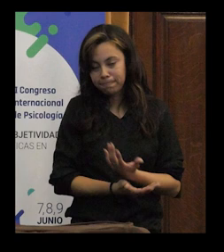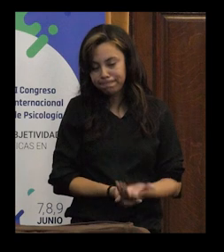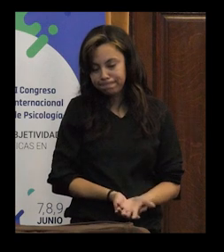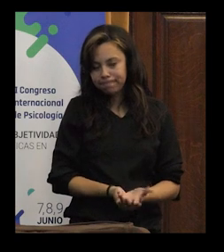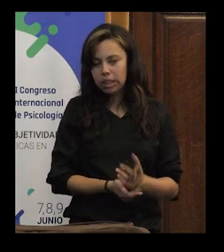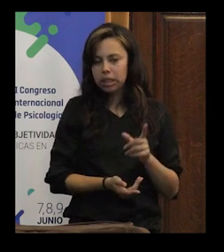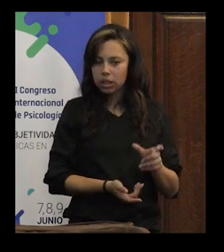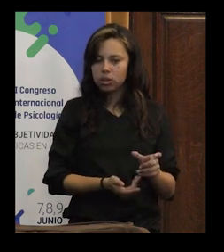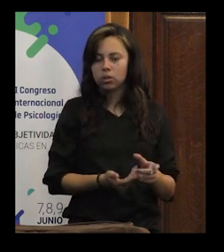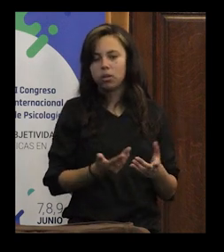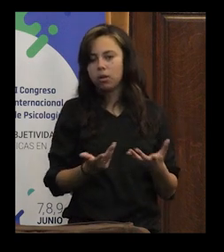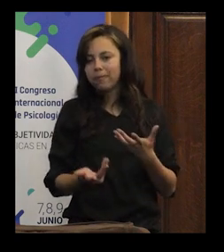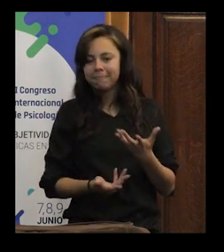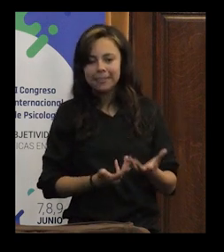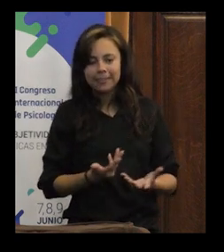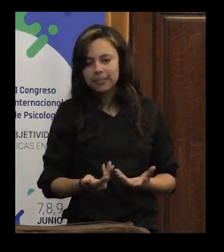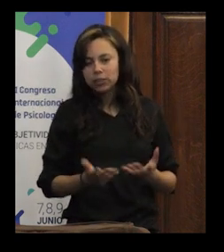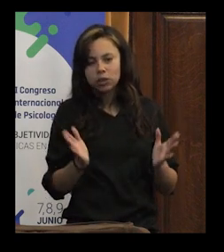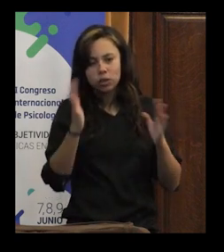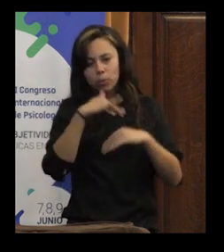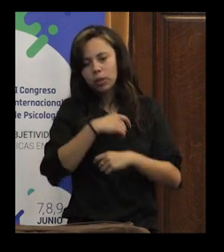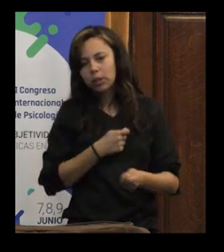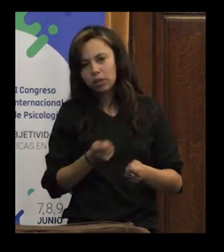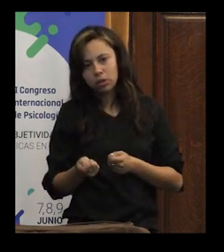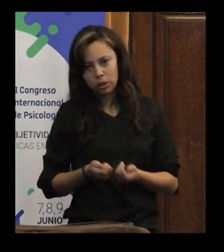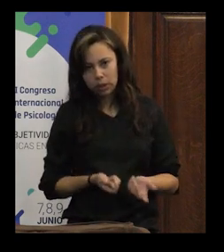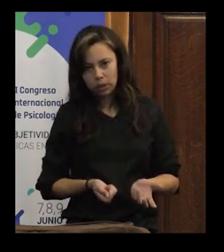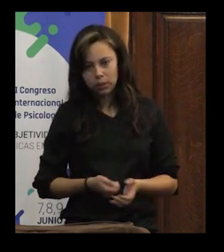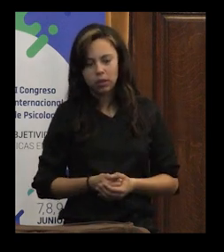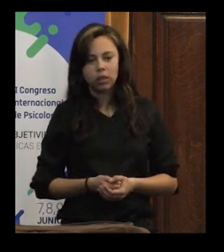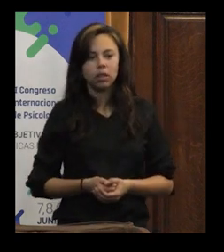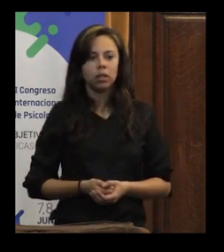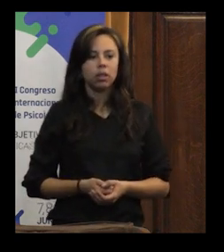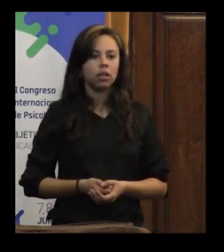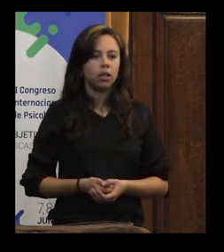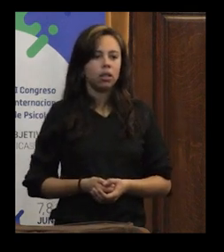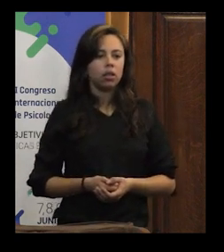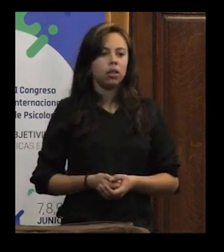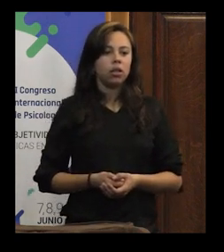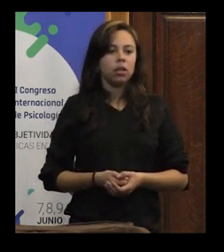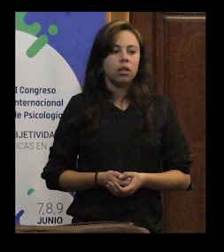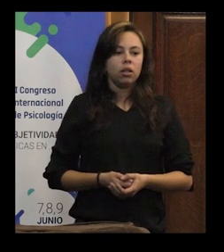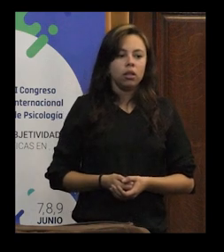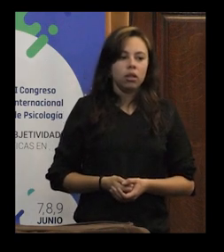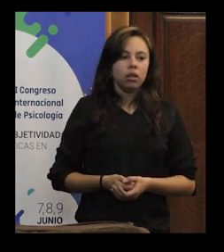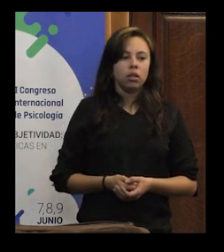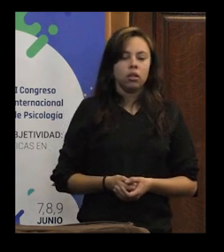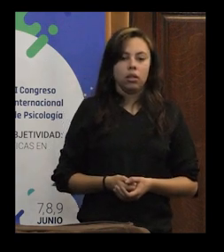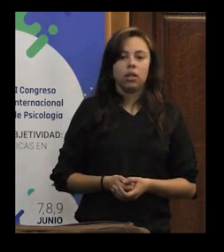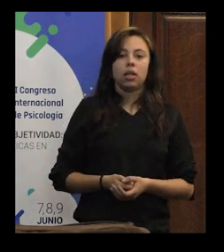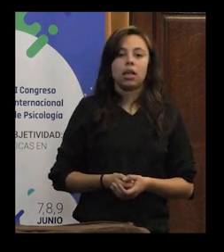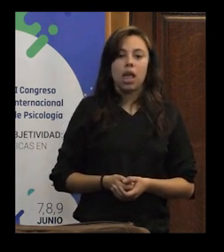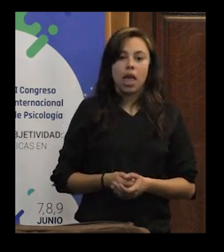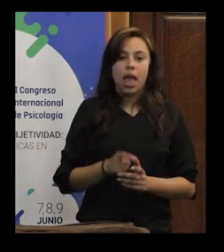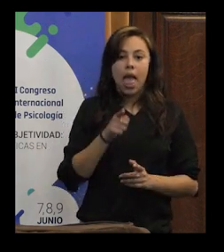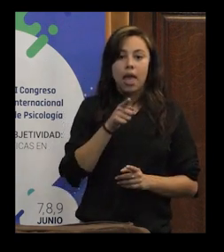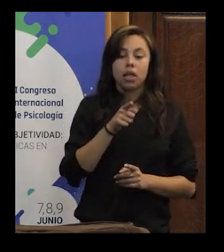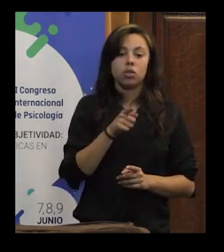risk. Esse é um cenário que vai mais além do nível individual,